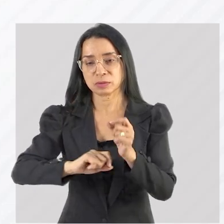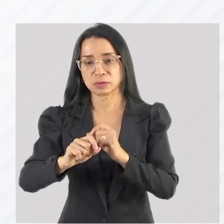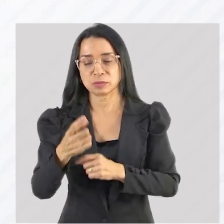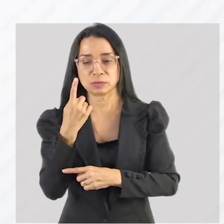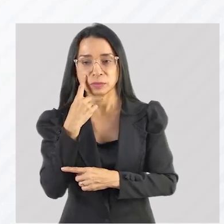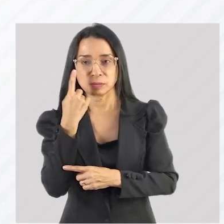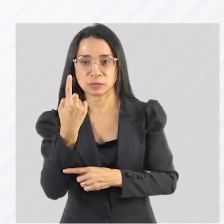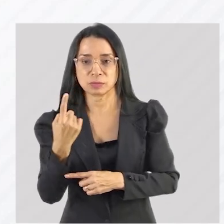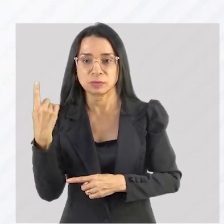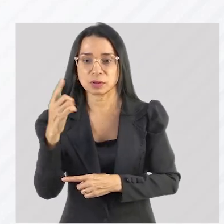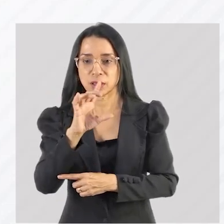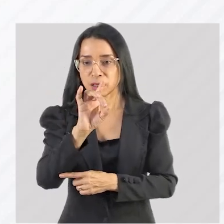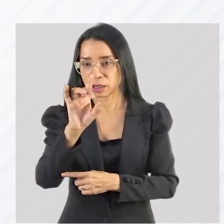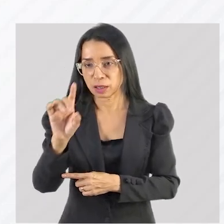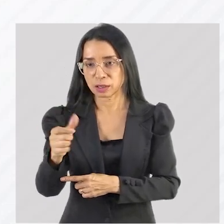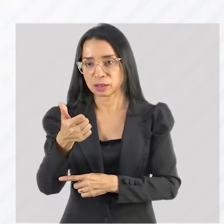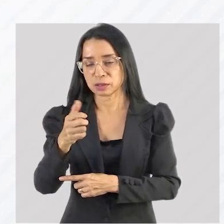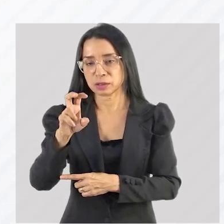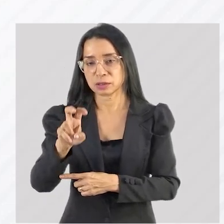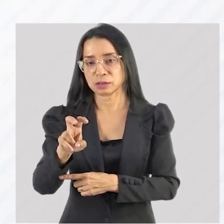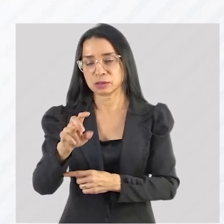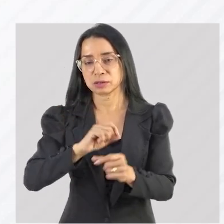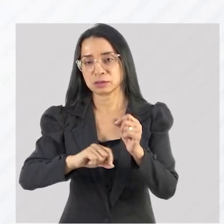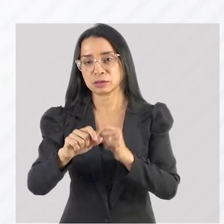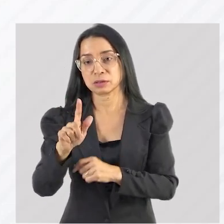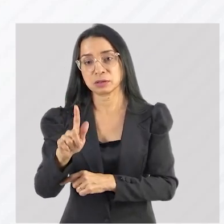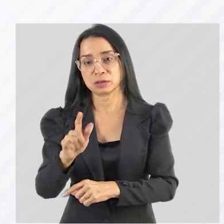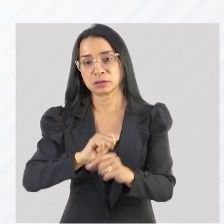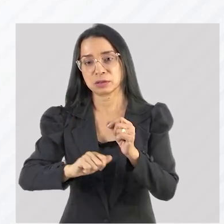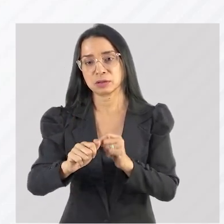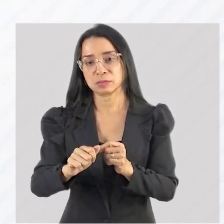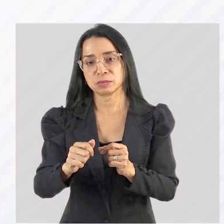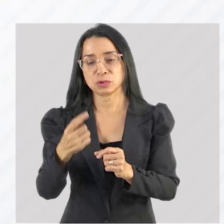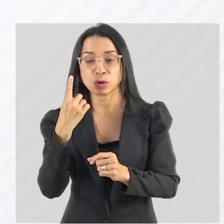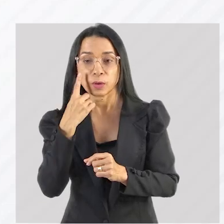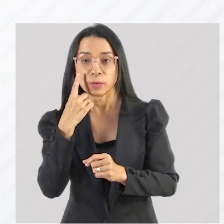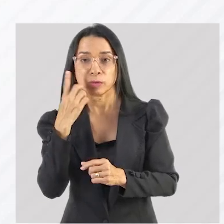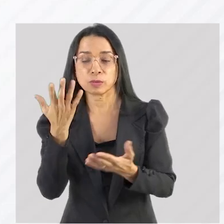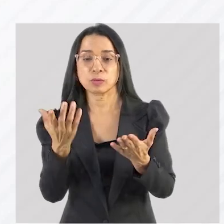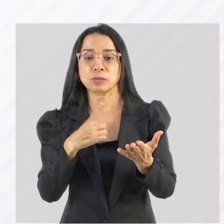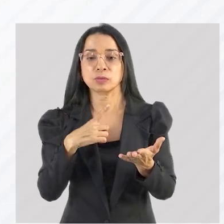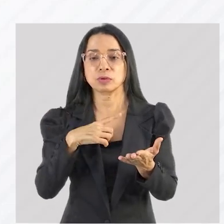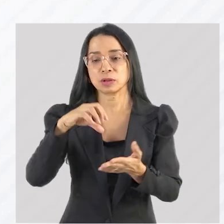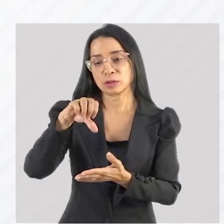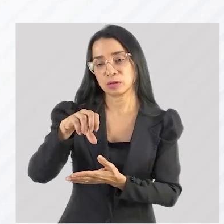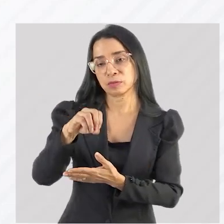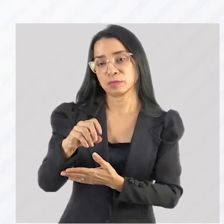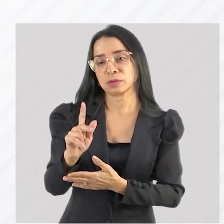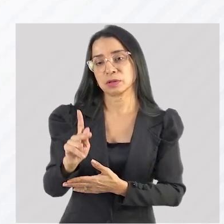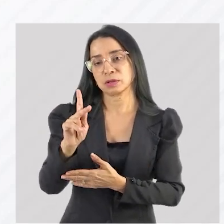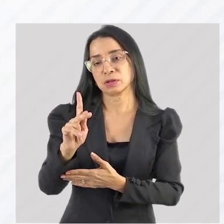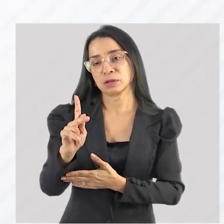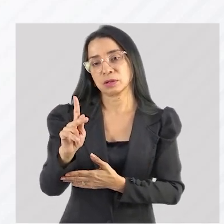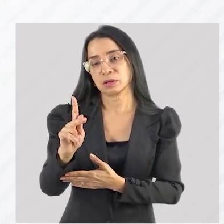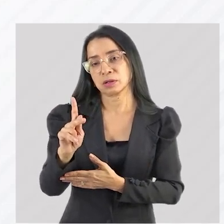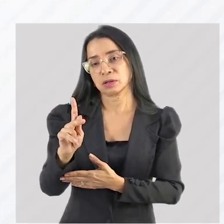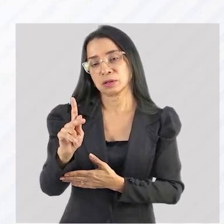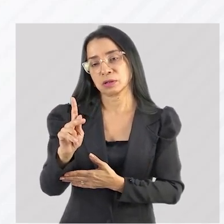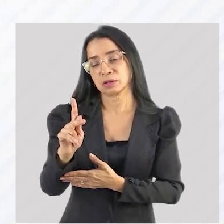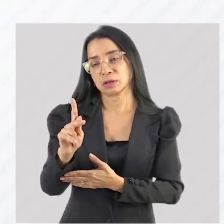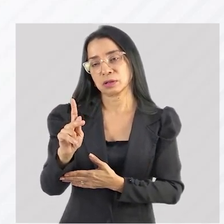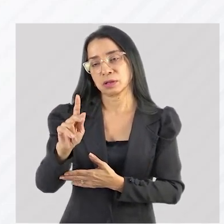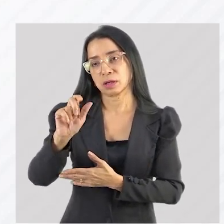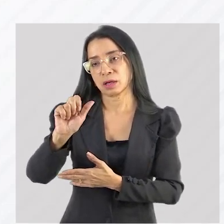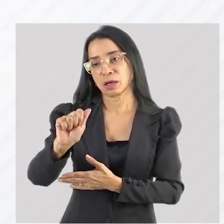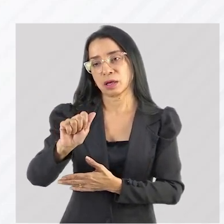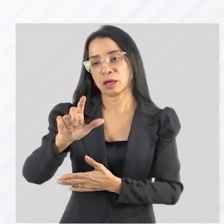proporcionalidade. A cada 15 gramas de biscoito, certo? Correspondem a 90 quilocalorias. Porque, turma,